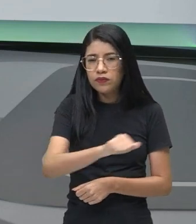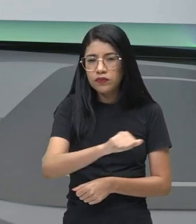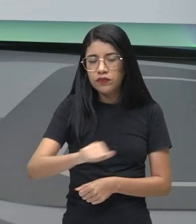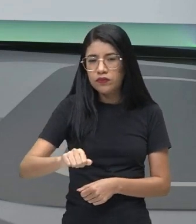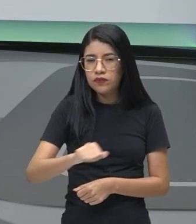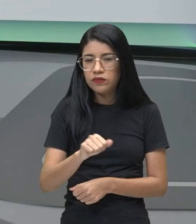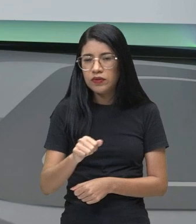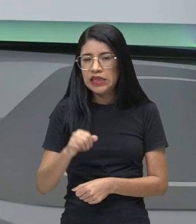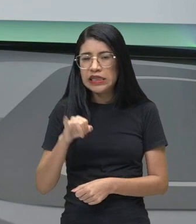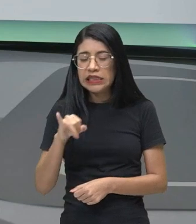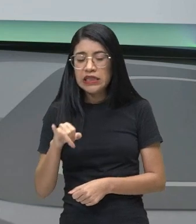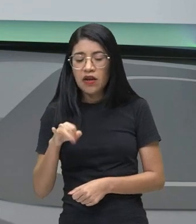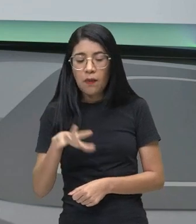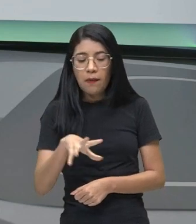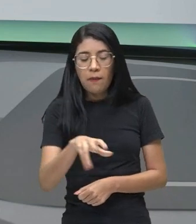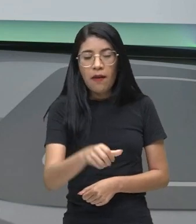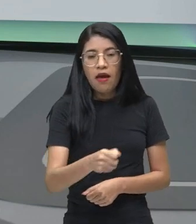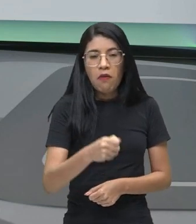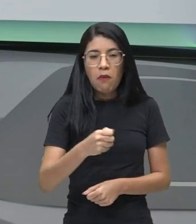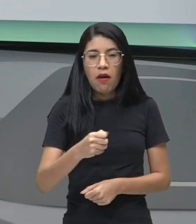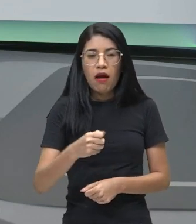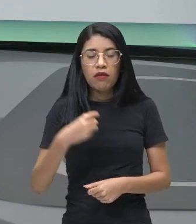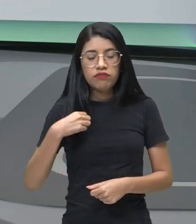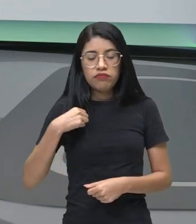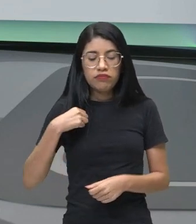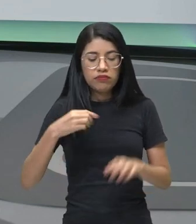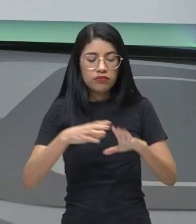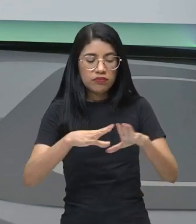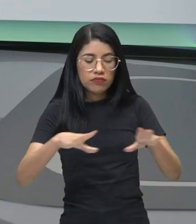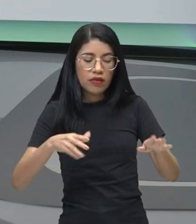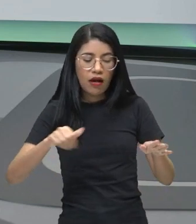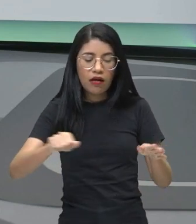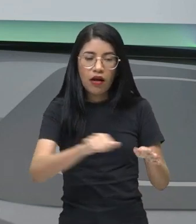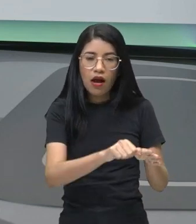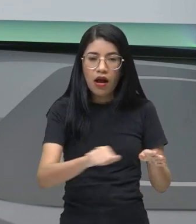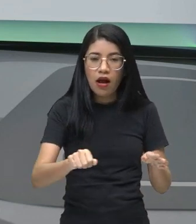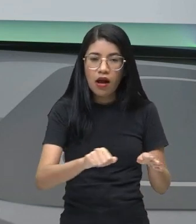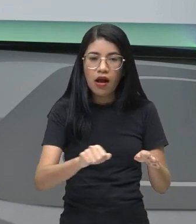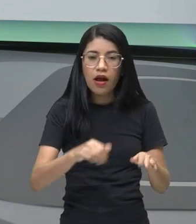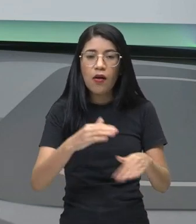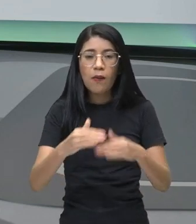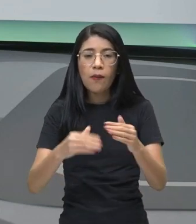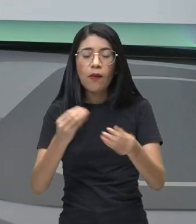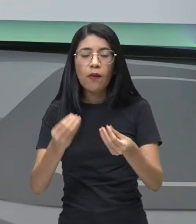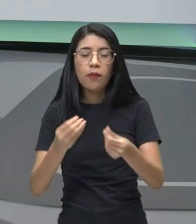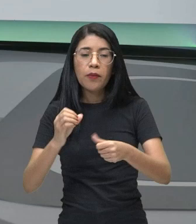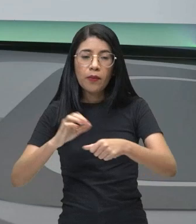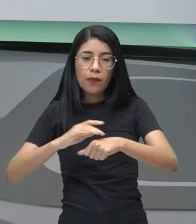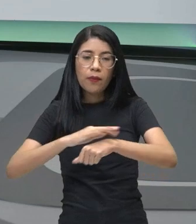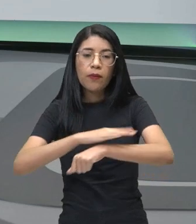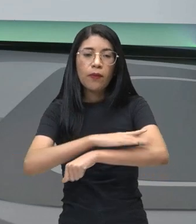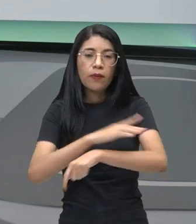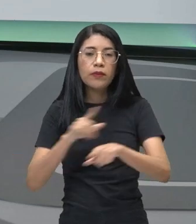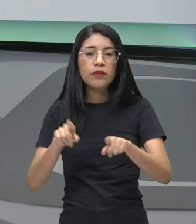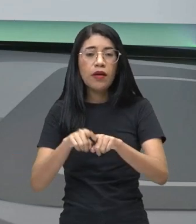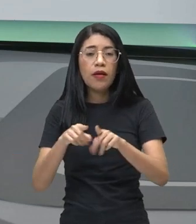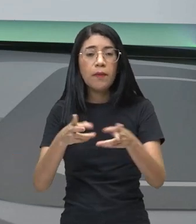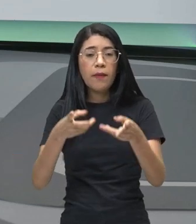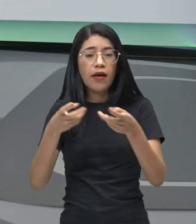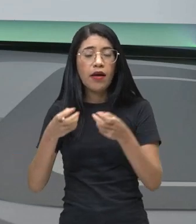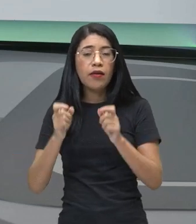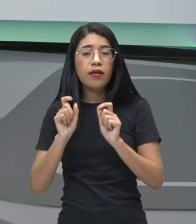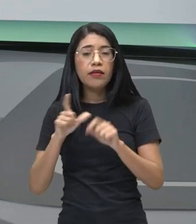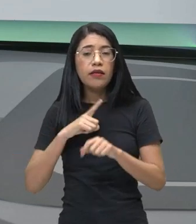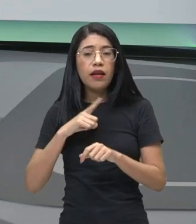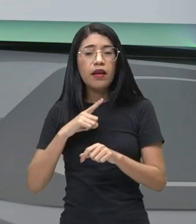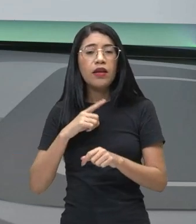for pegá-lo para passar uma roupa, há um processo de condução. Perceberam que existem aí